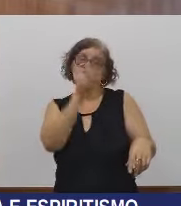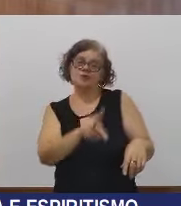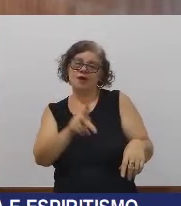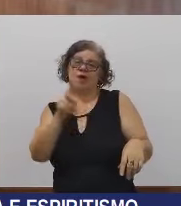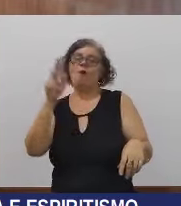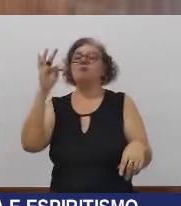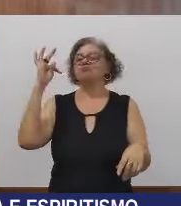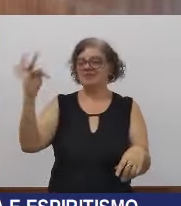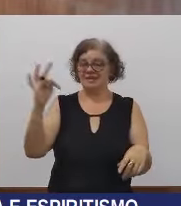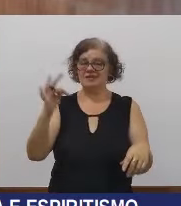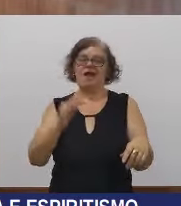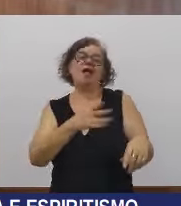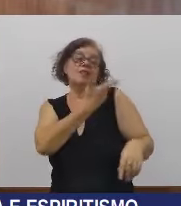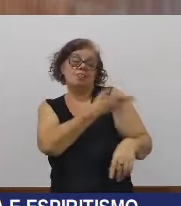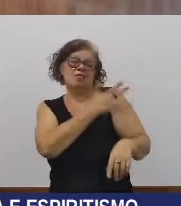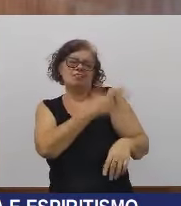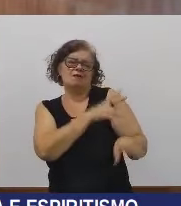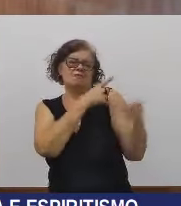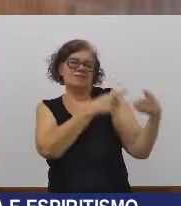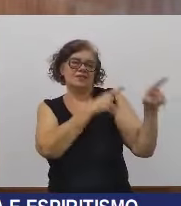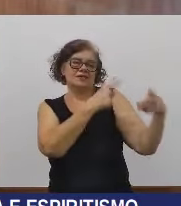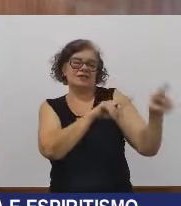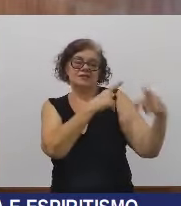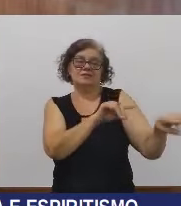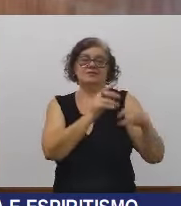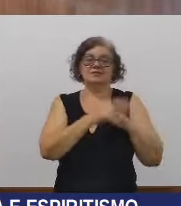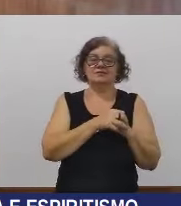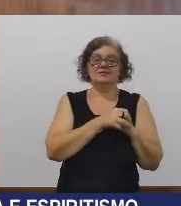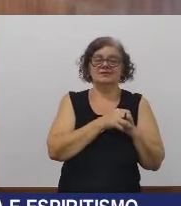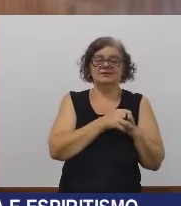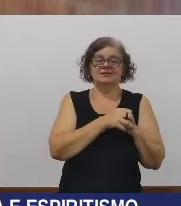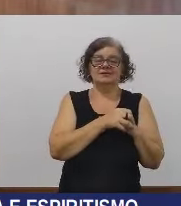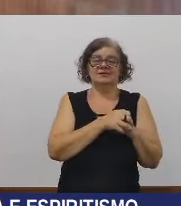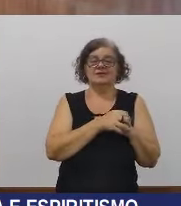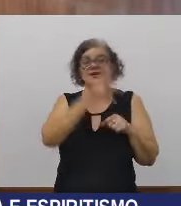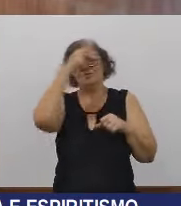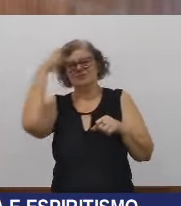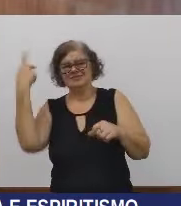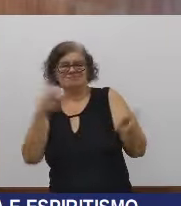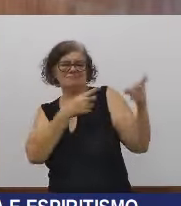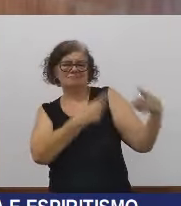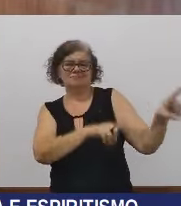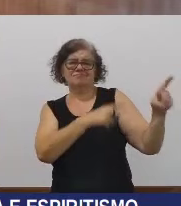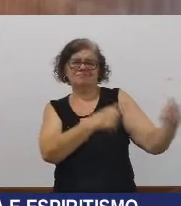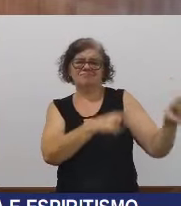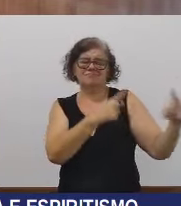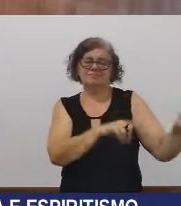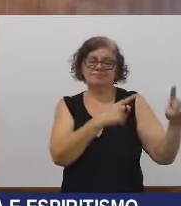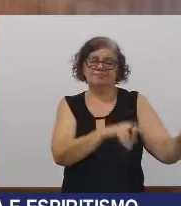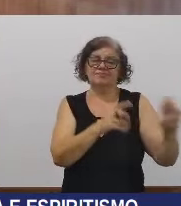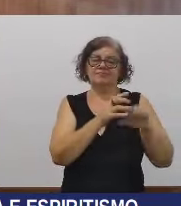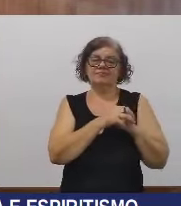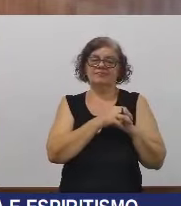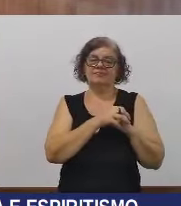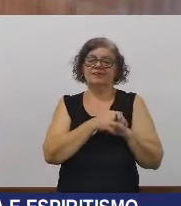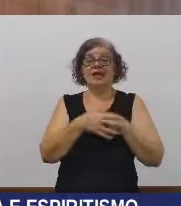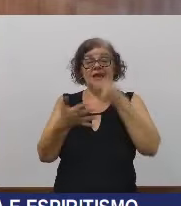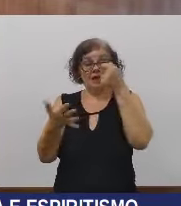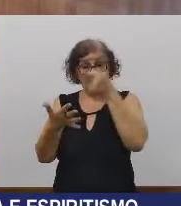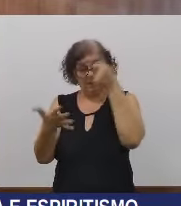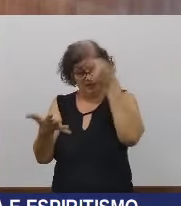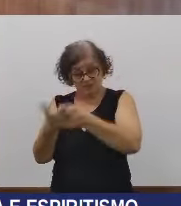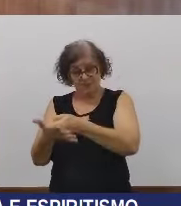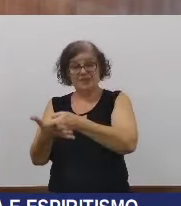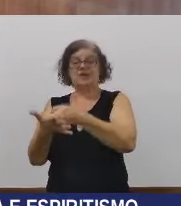Nós convivemos com alguns personal trainers, não é? É aquela pessoa que vai te cutucar ali. Eu falo, eu